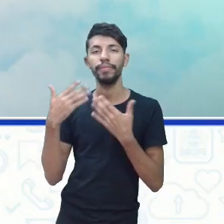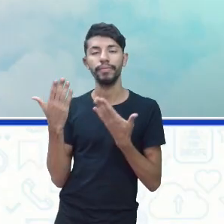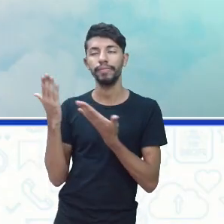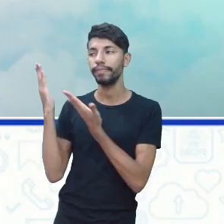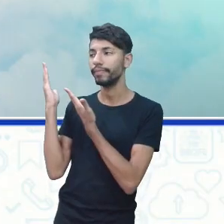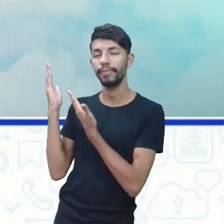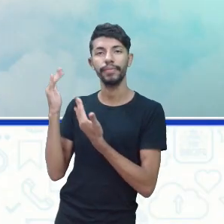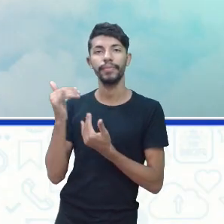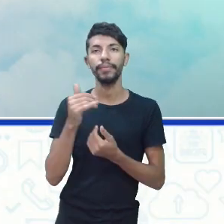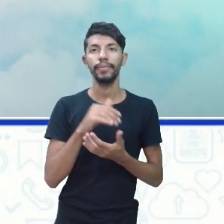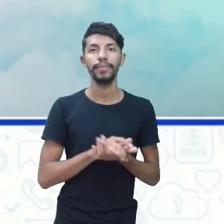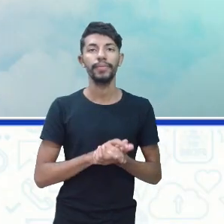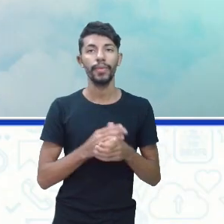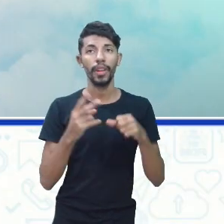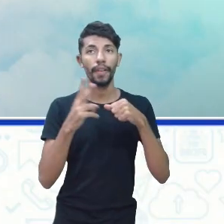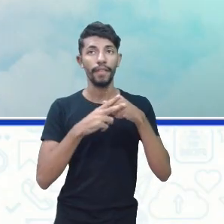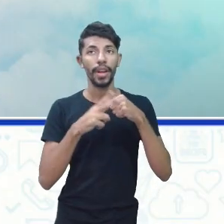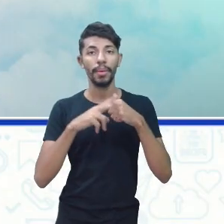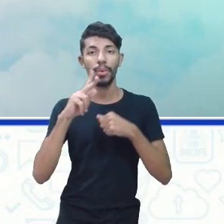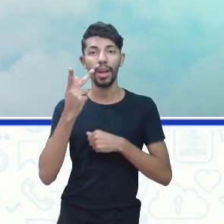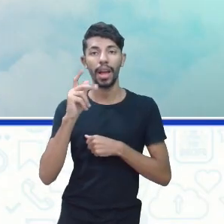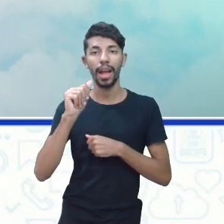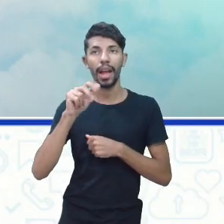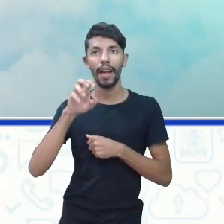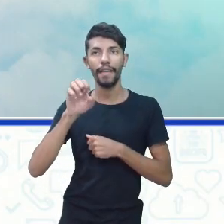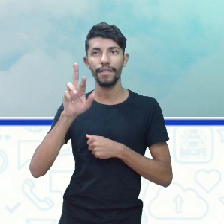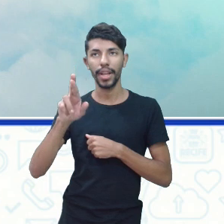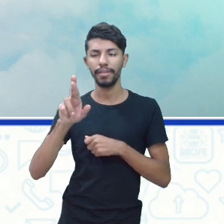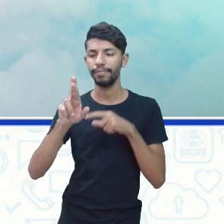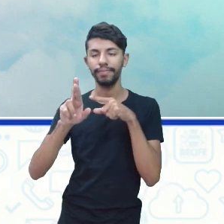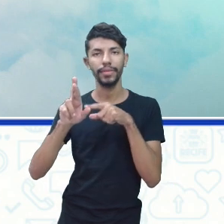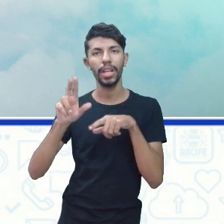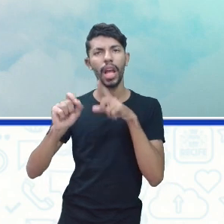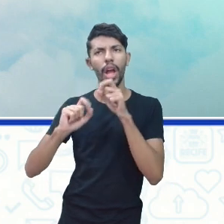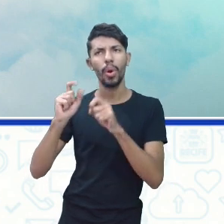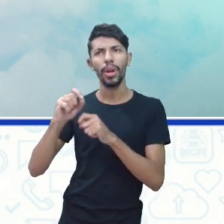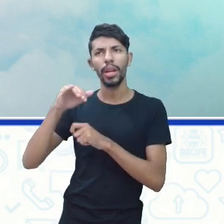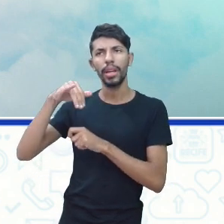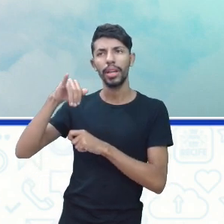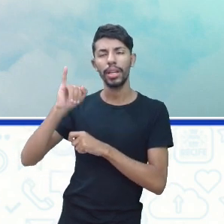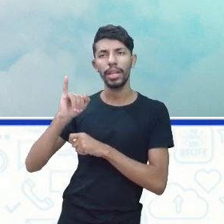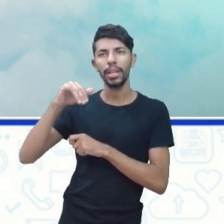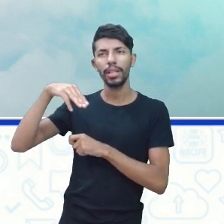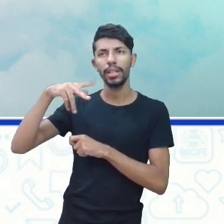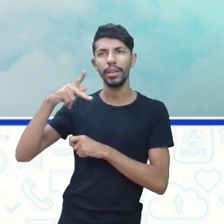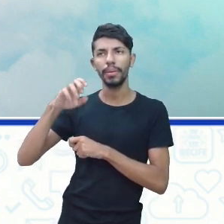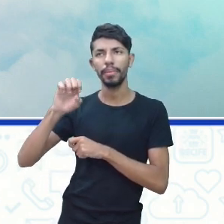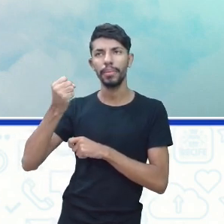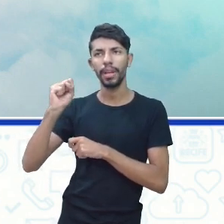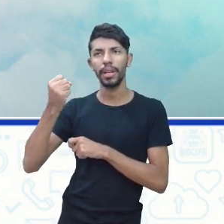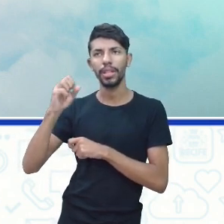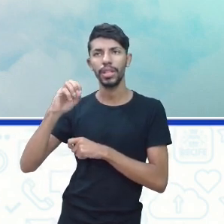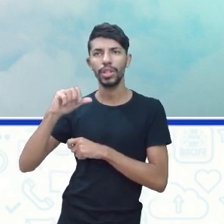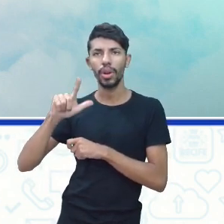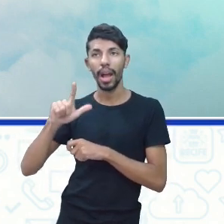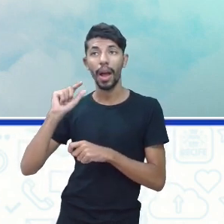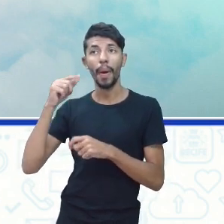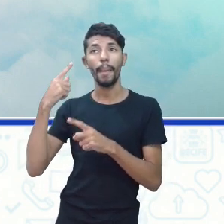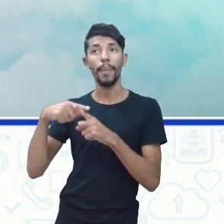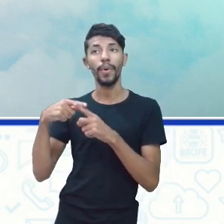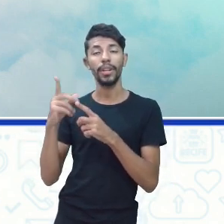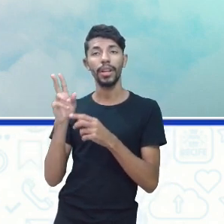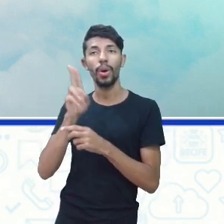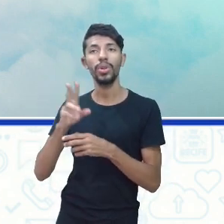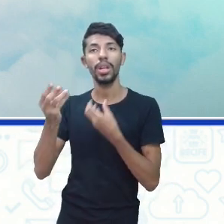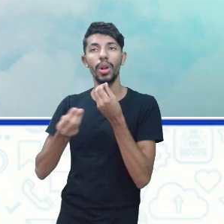verbo impessoal, não é? Quando ele é empregado com o sentido de existir ou acontecer, não é?